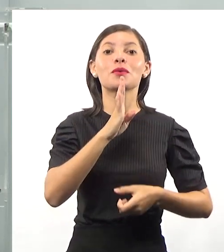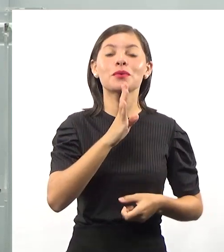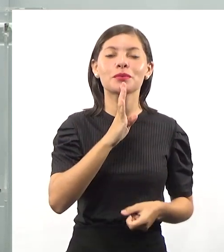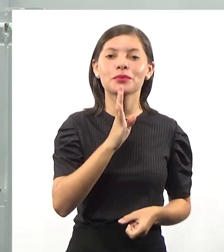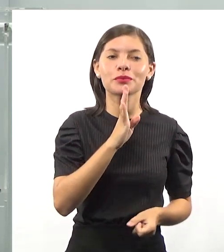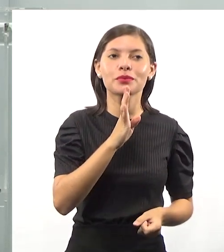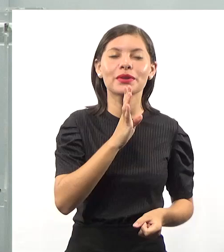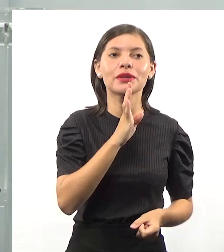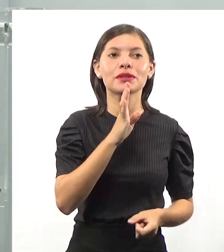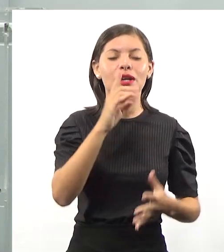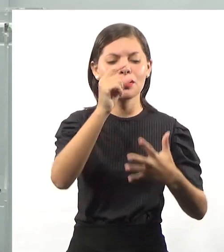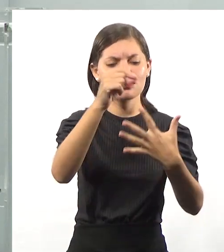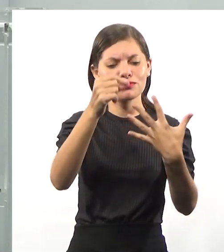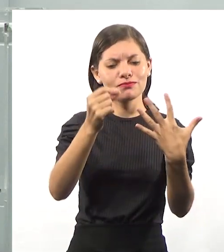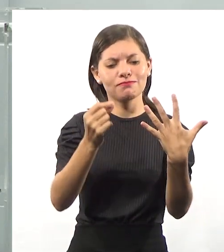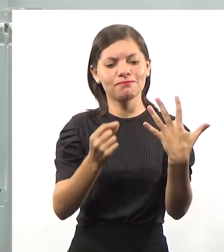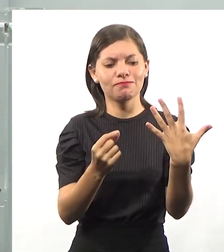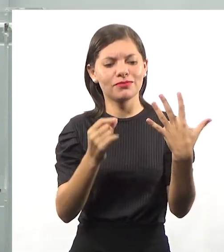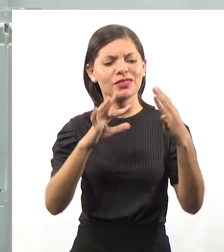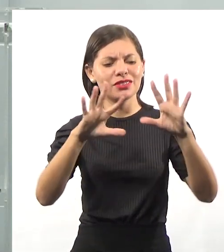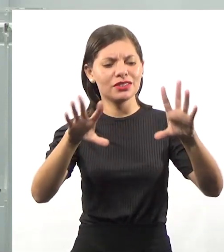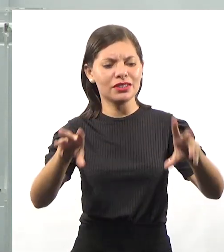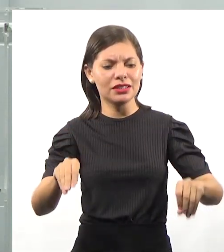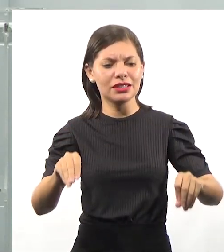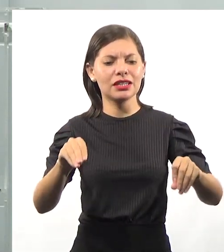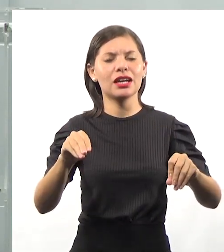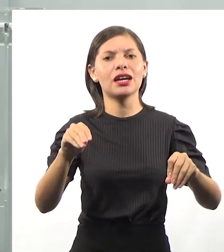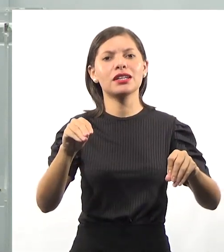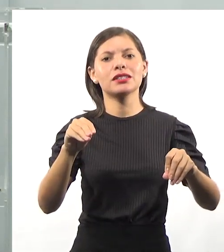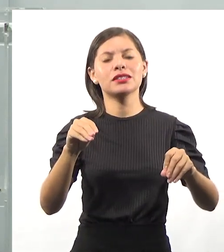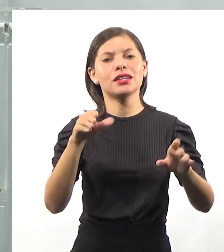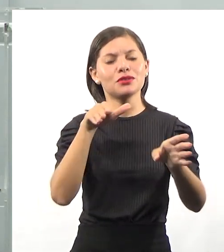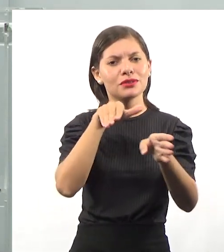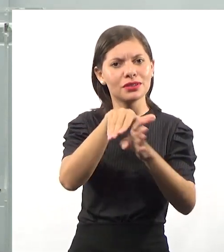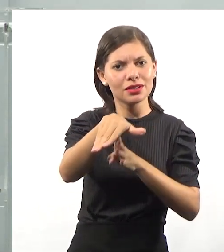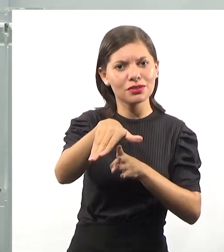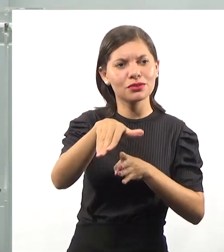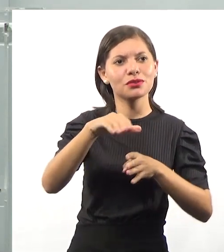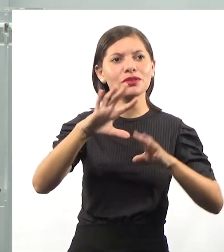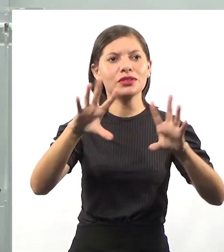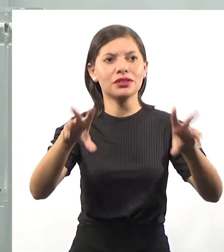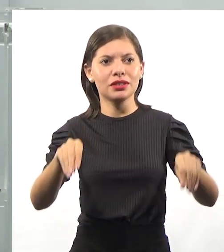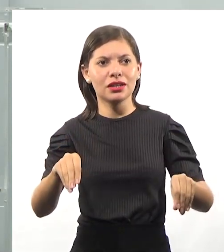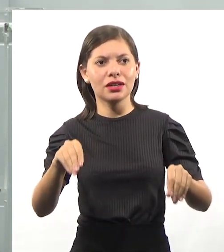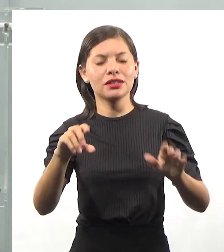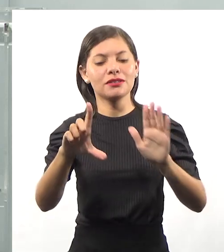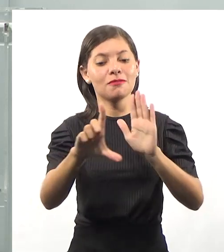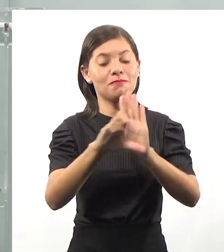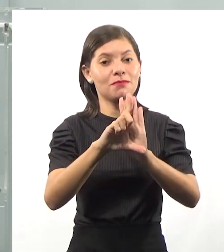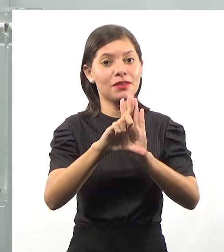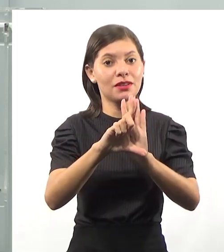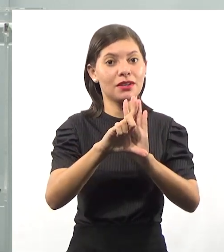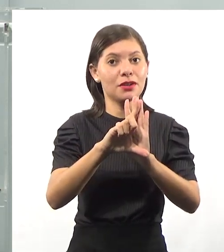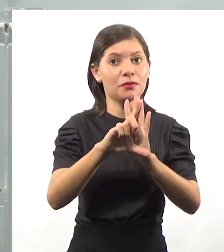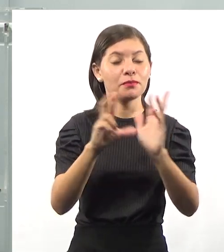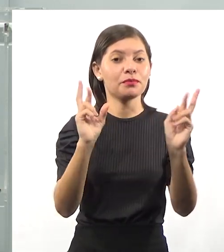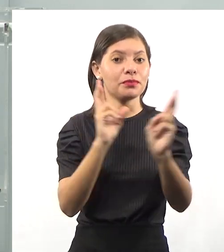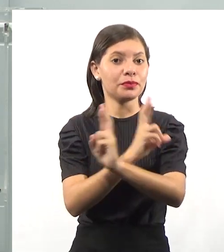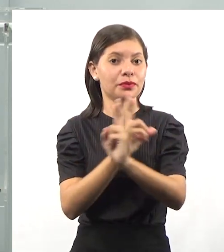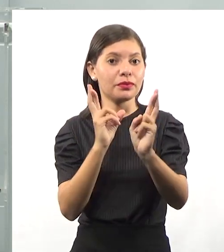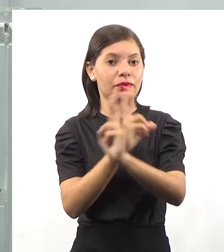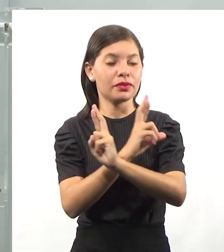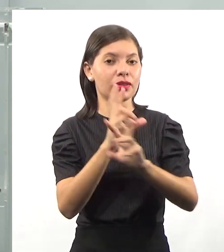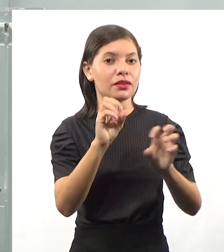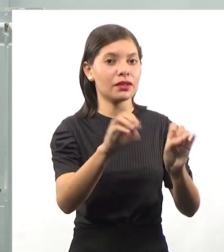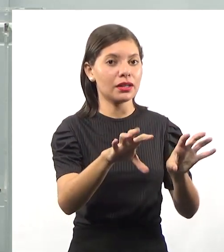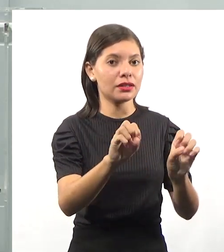conhecer os parâmetros gerais, as orientações gerais da LDB com relação à educação